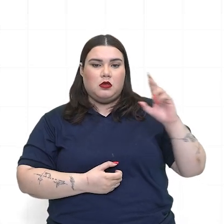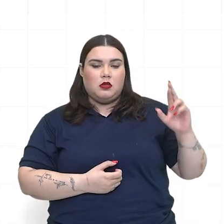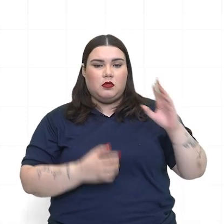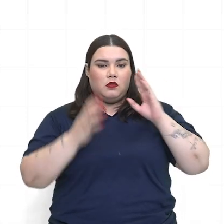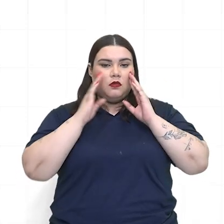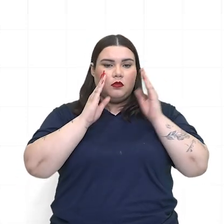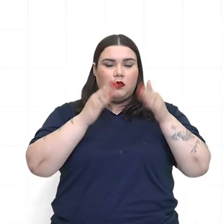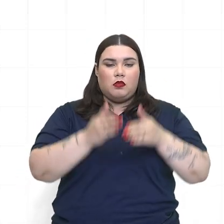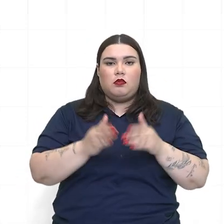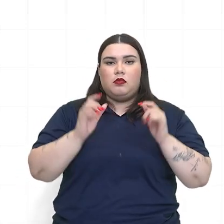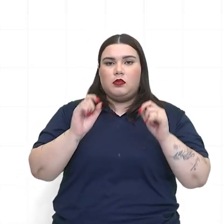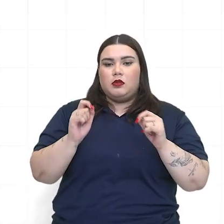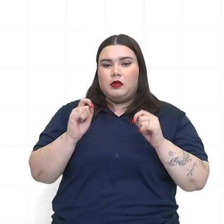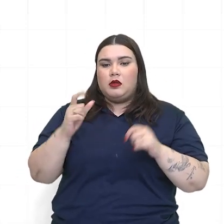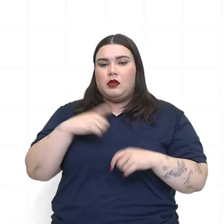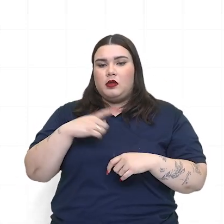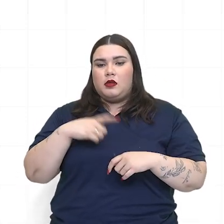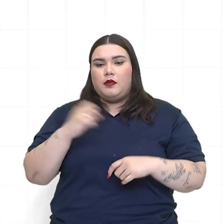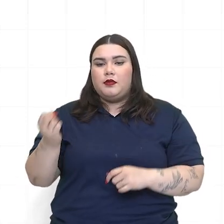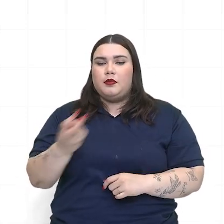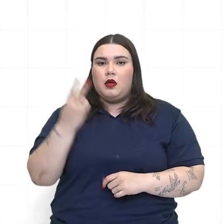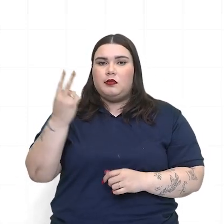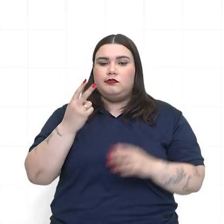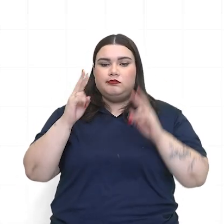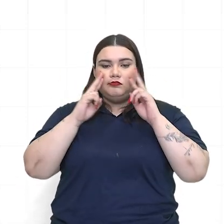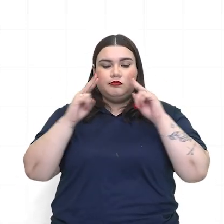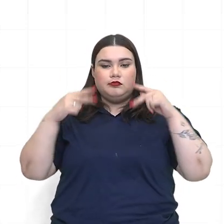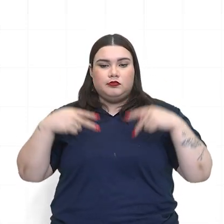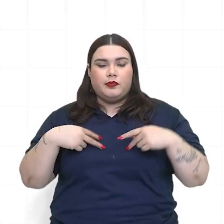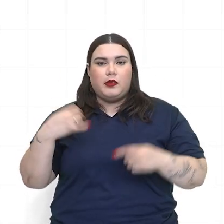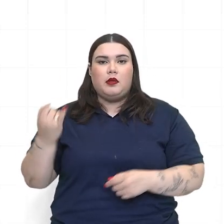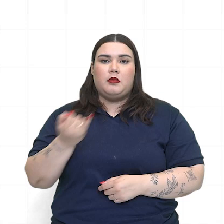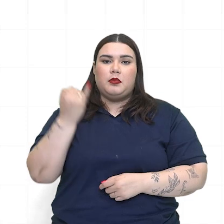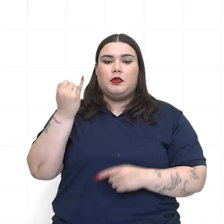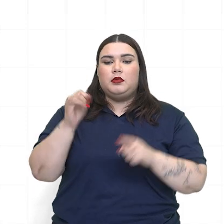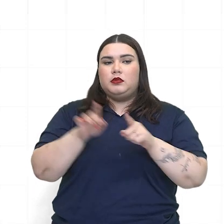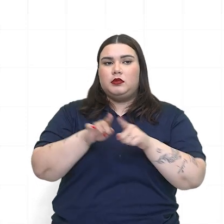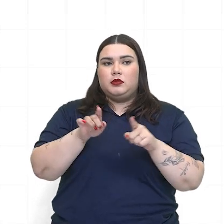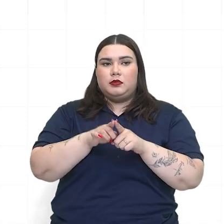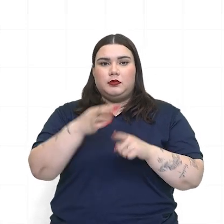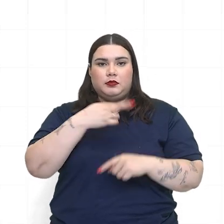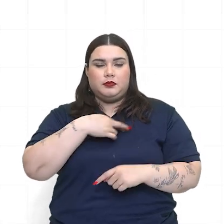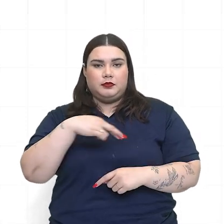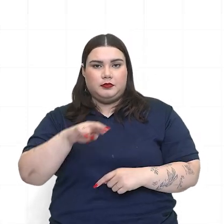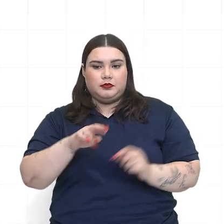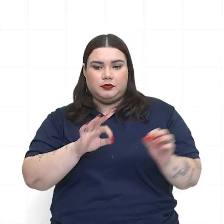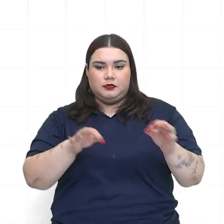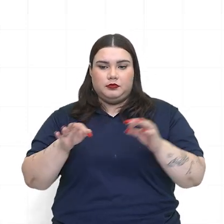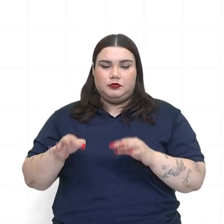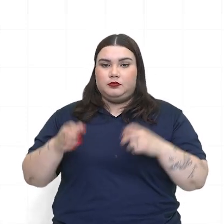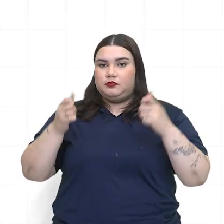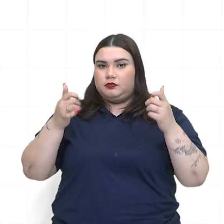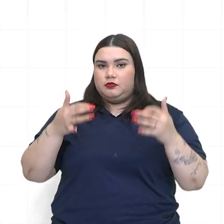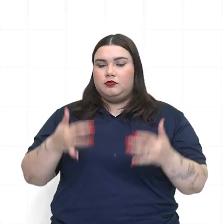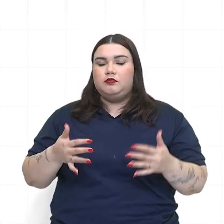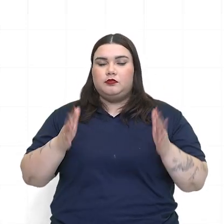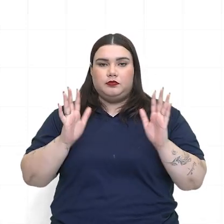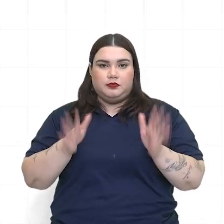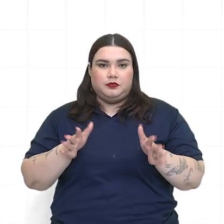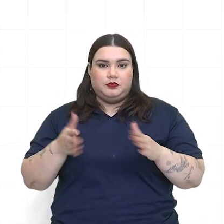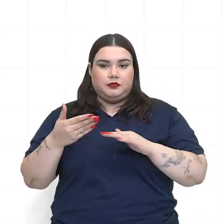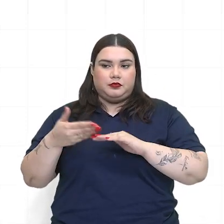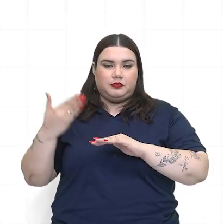lado intuitivo, valoriza o universo interior e dá muita importância para a religião. Isso, de certa forma, a gente já falou